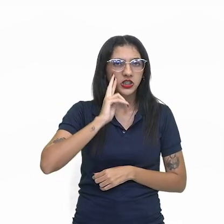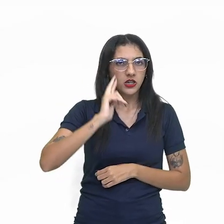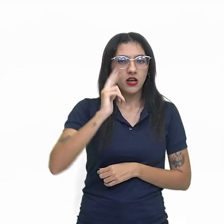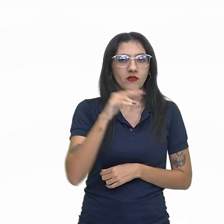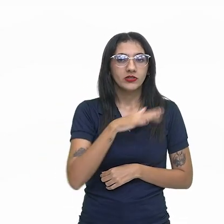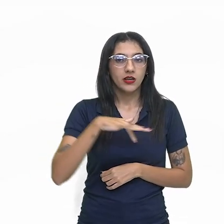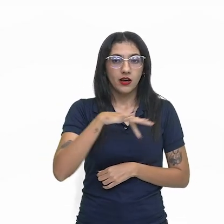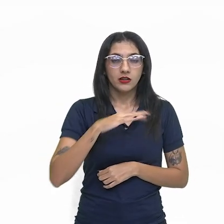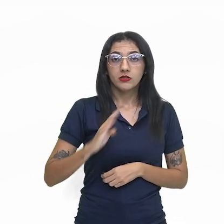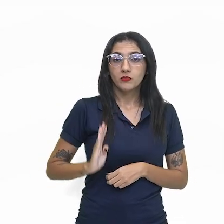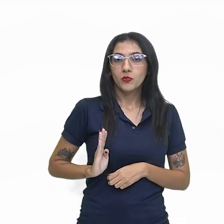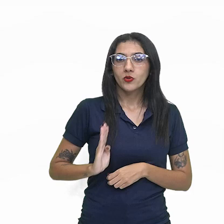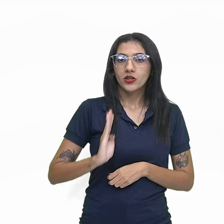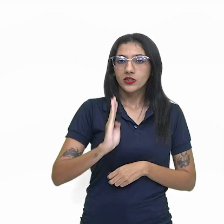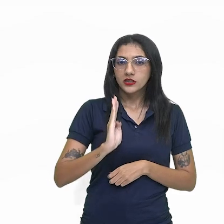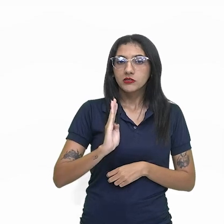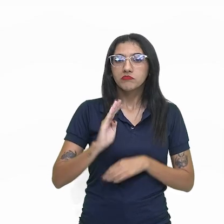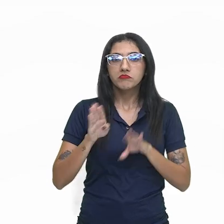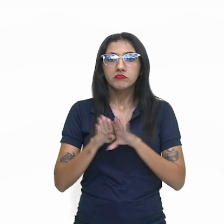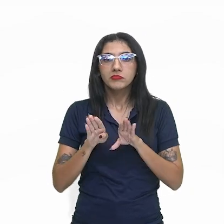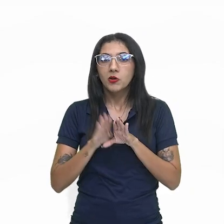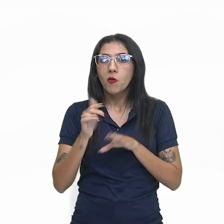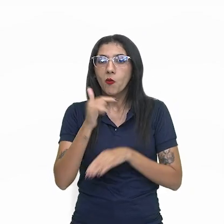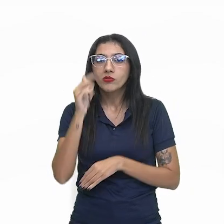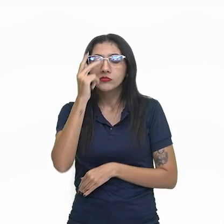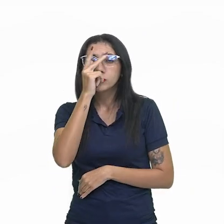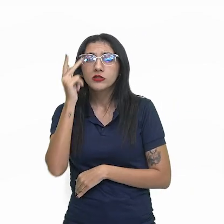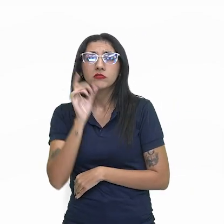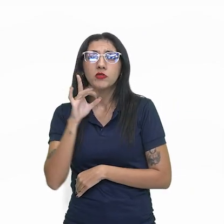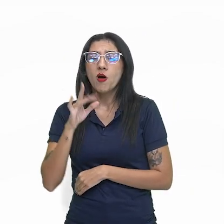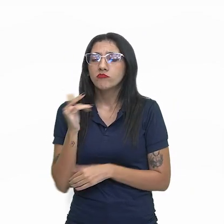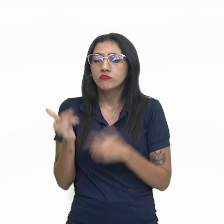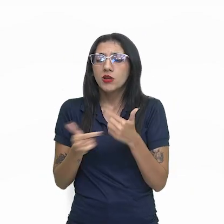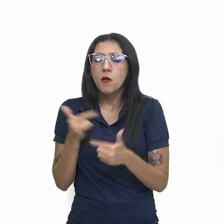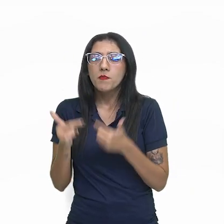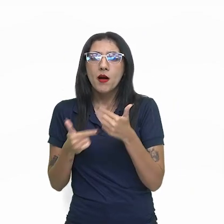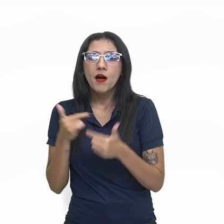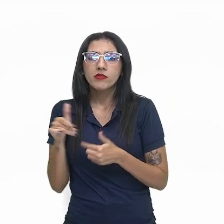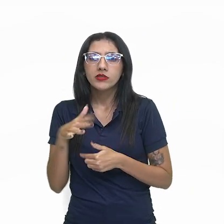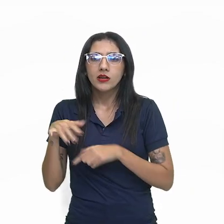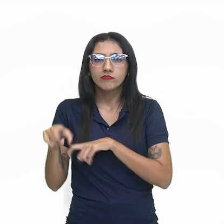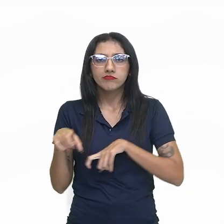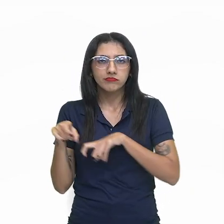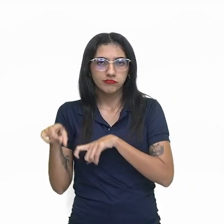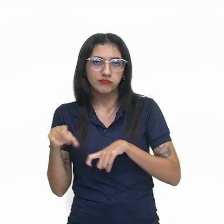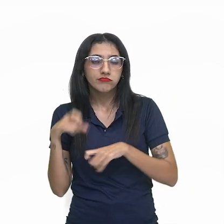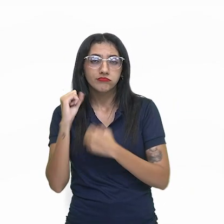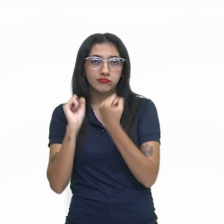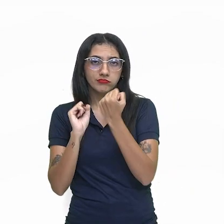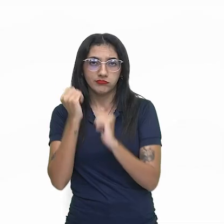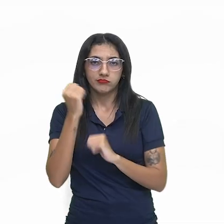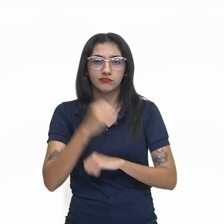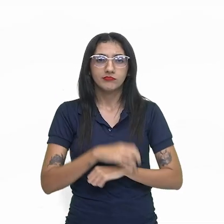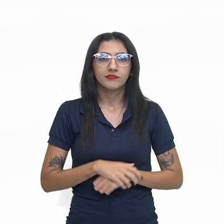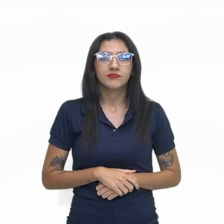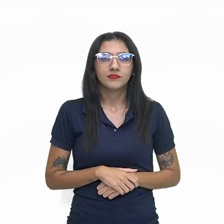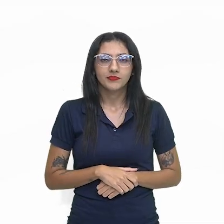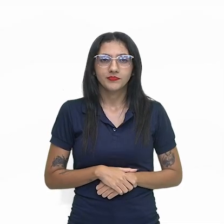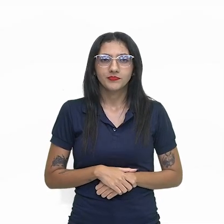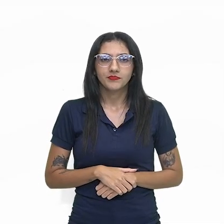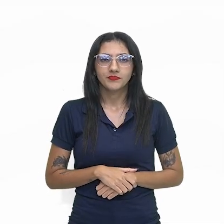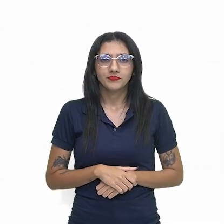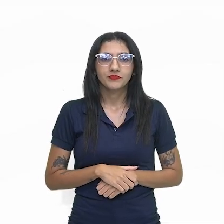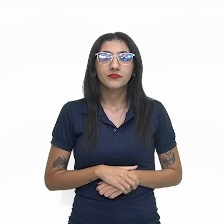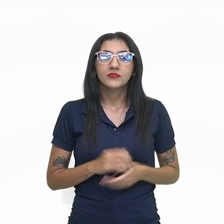né, a burguesia, e os não proprietários, que são os trabalhadores rurais e os operários. Então, a nova